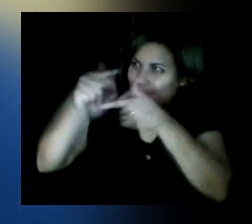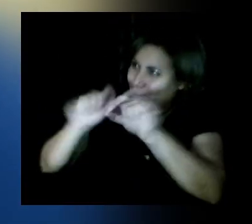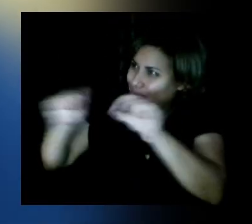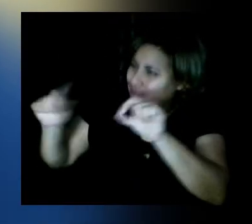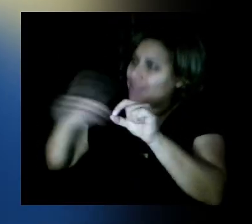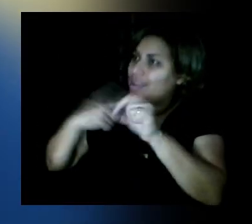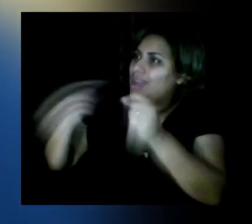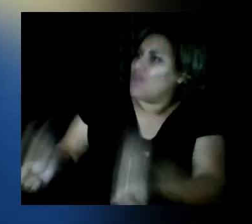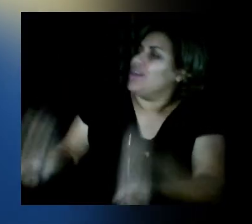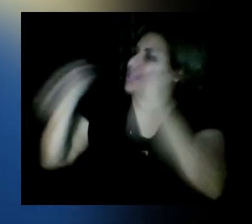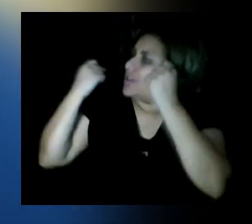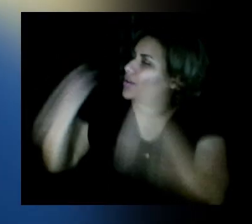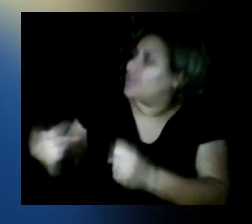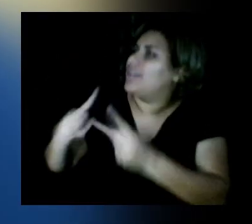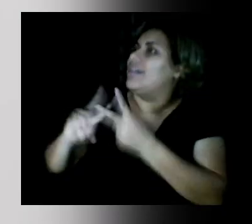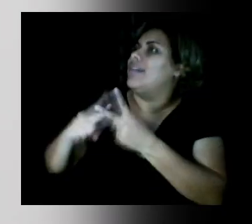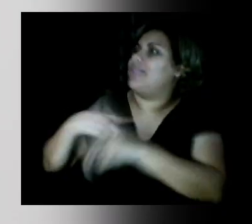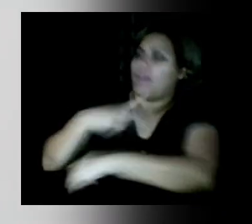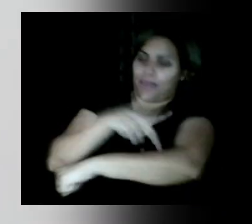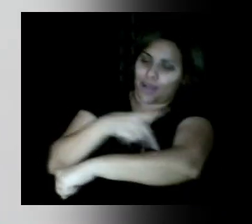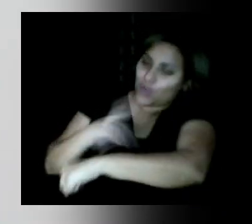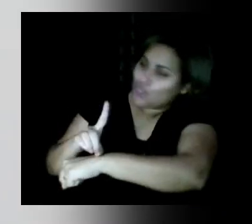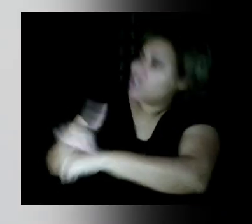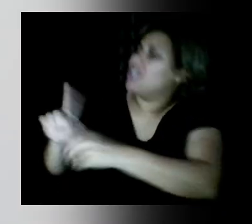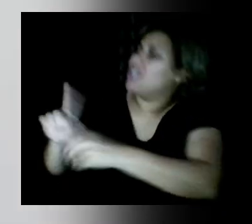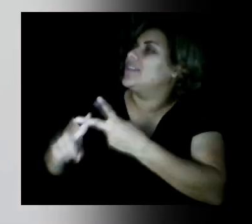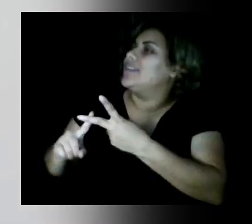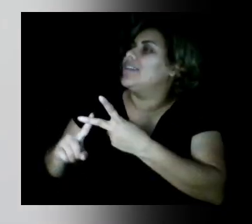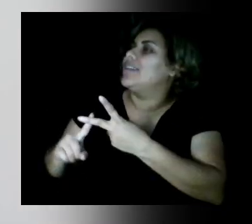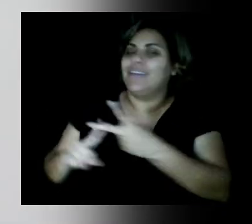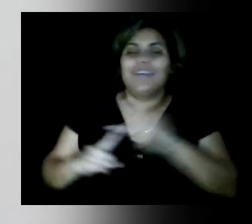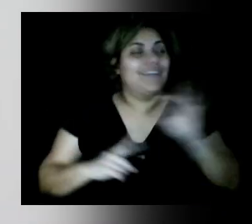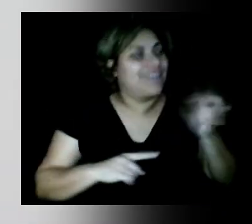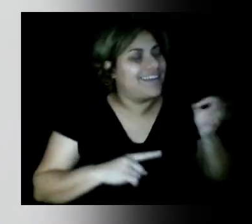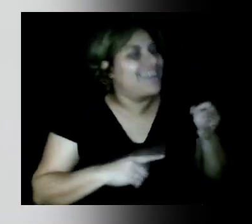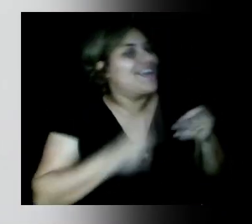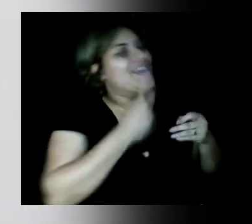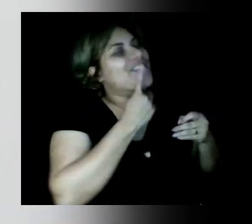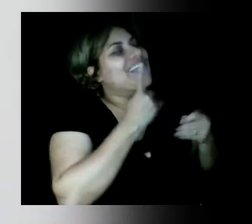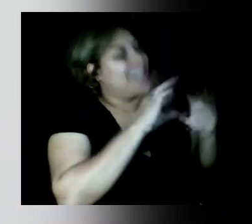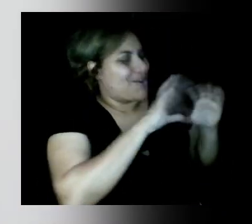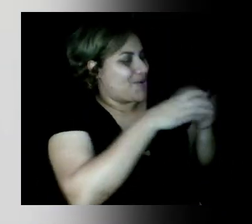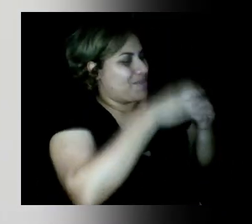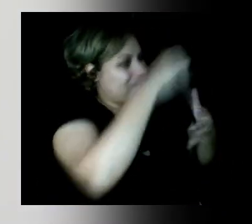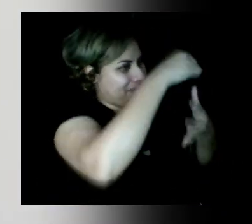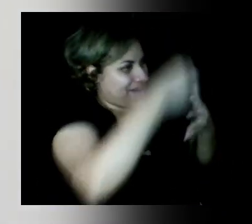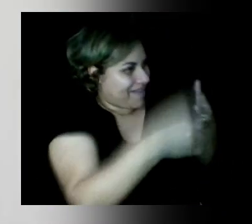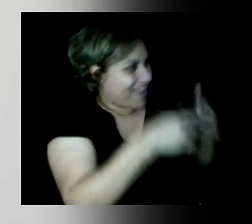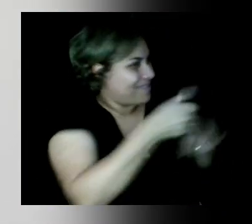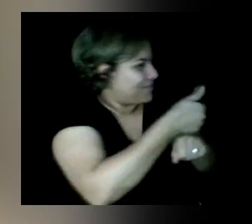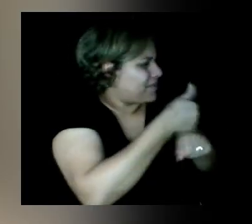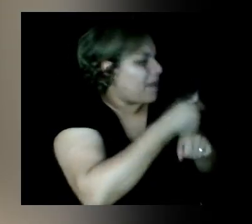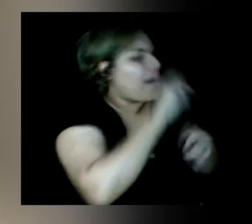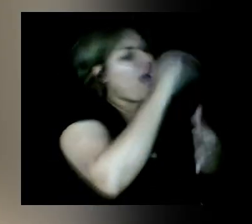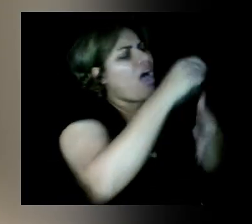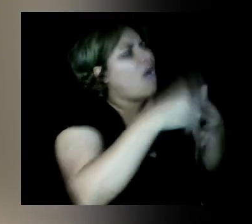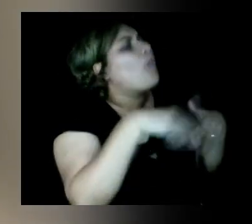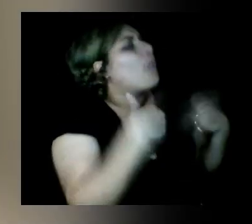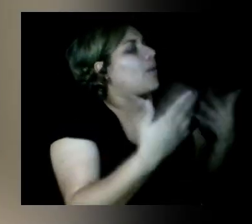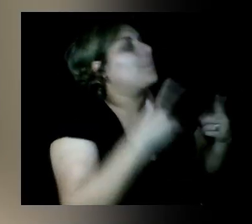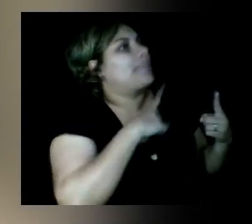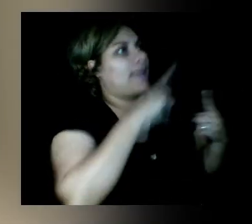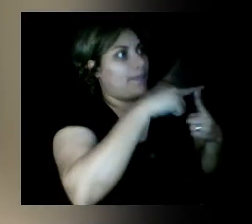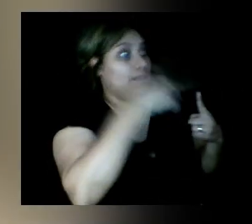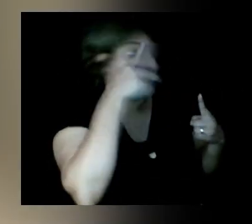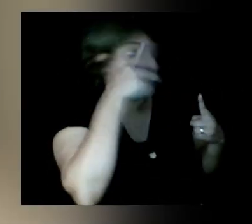física, pedagogia? Sim, falei da equipe multi e não falei quais profissionais, né? Então nós temos psicólogo, fonoaudiólogos,